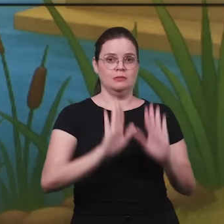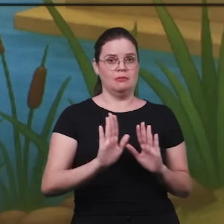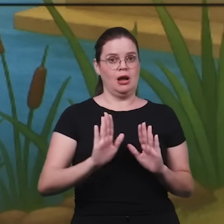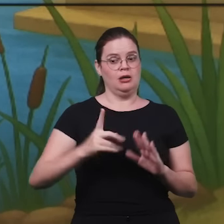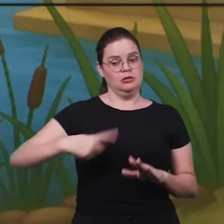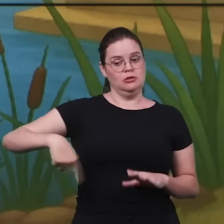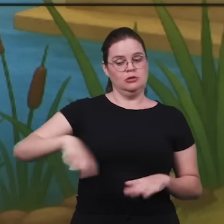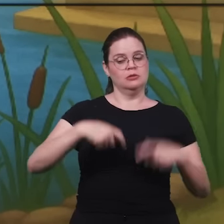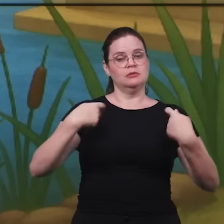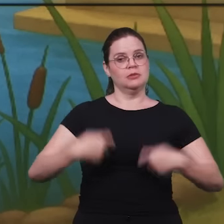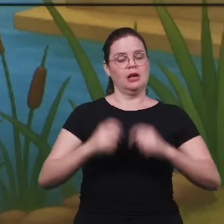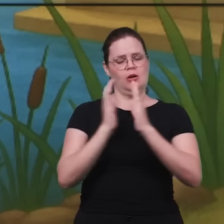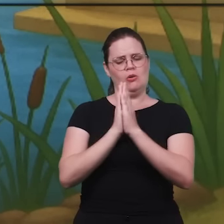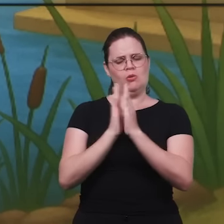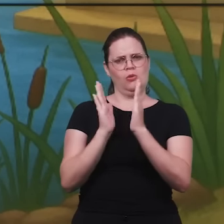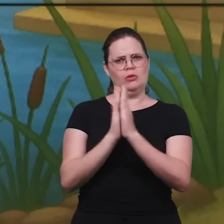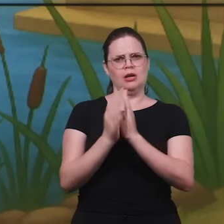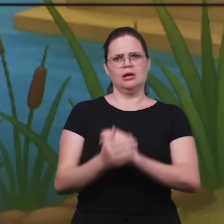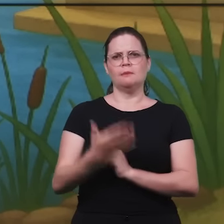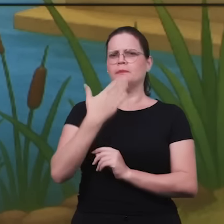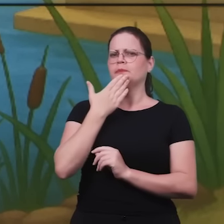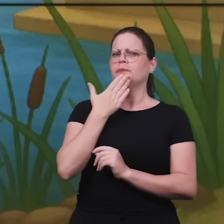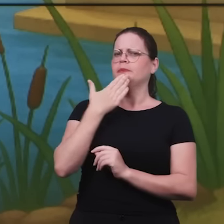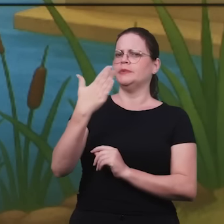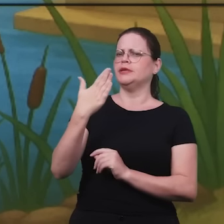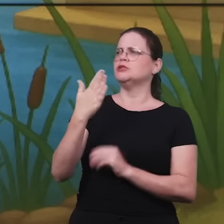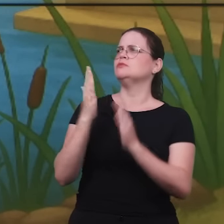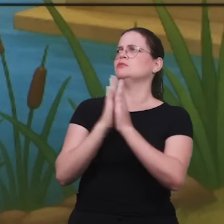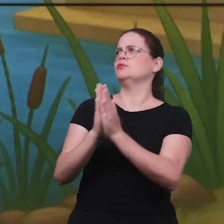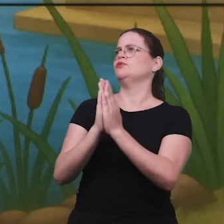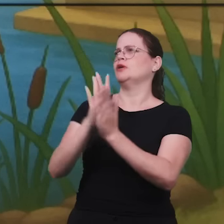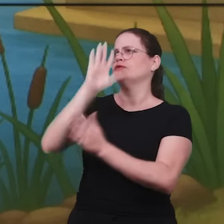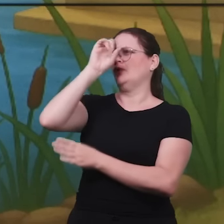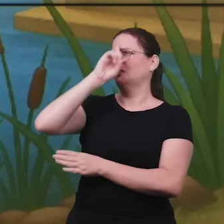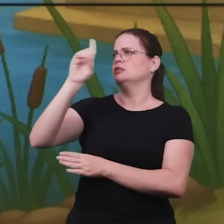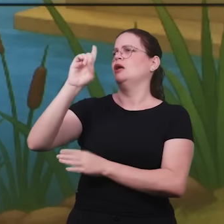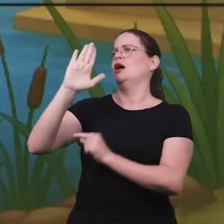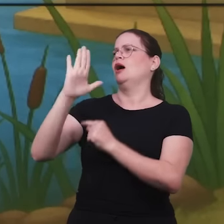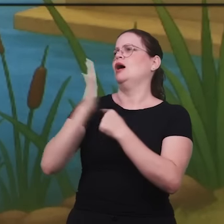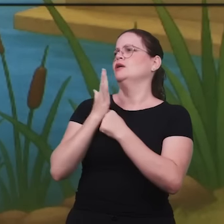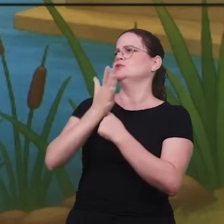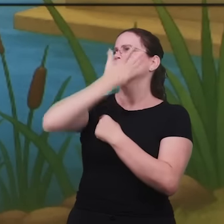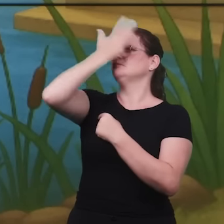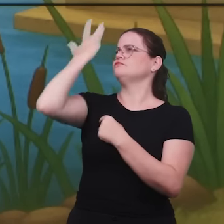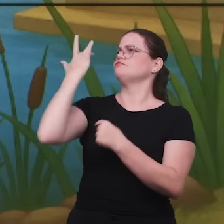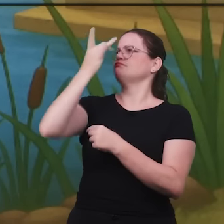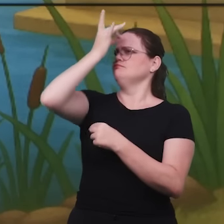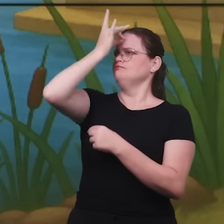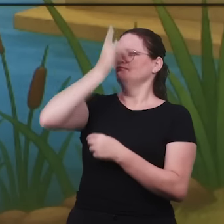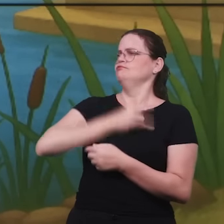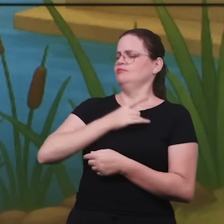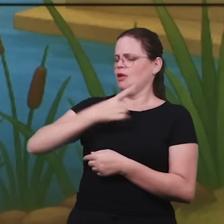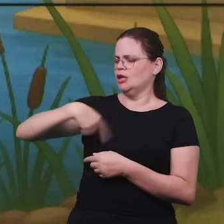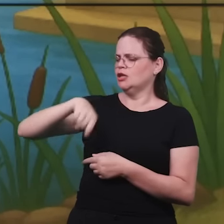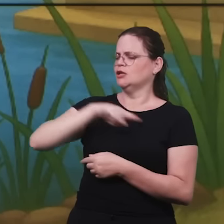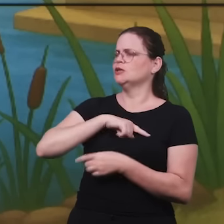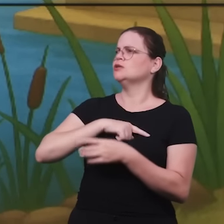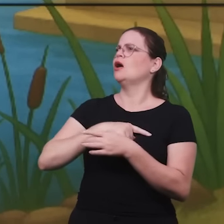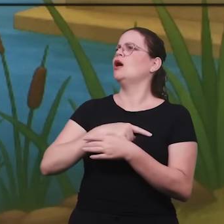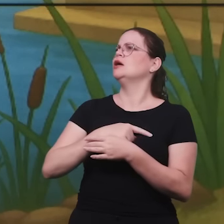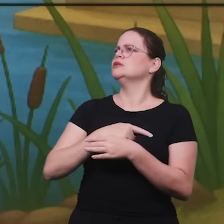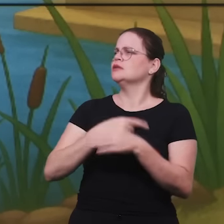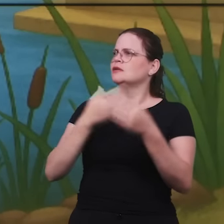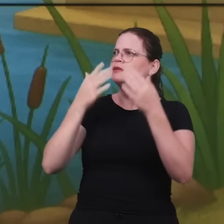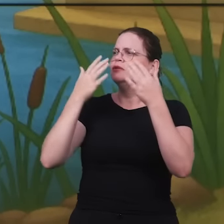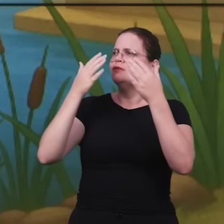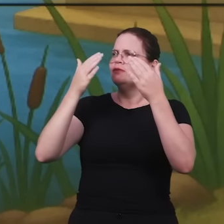Precisamos pedir ao Senhor que tenhamos o Espírito Santo e assim sejamos fiéis, testemunhando